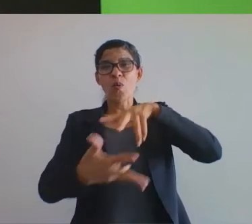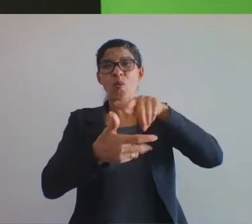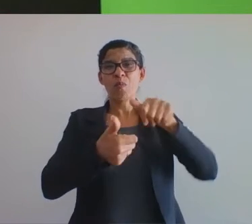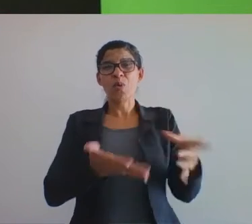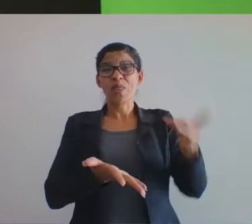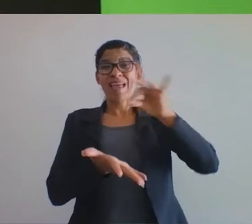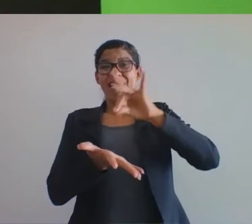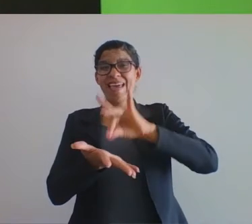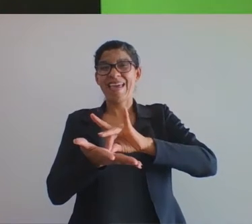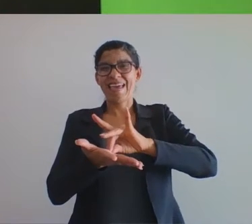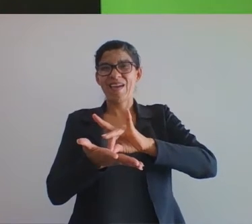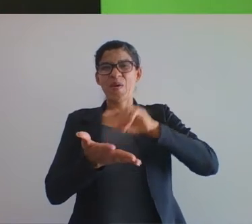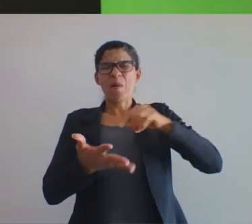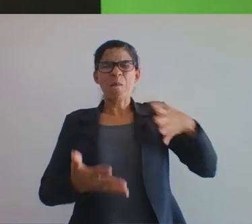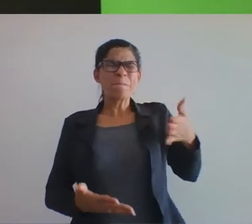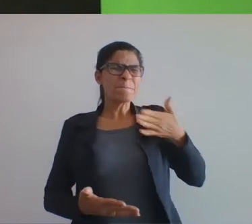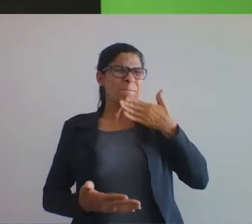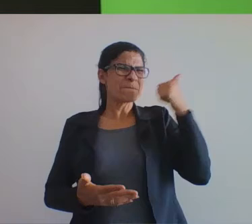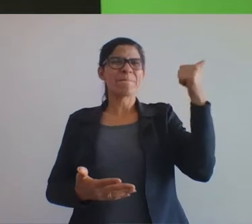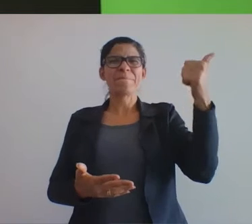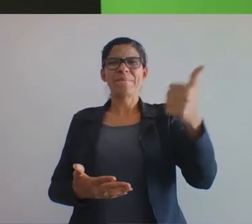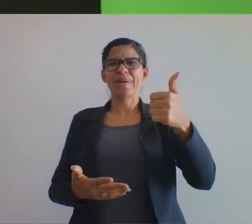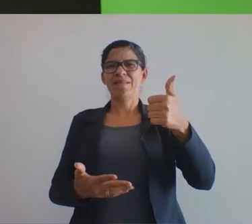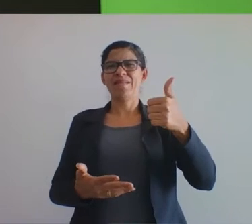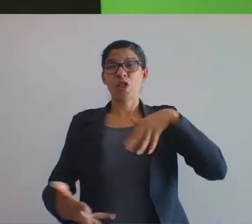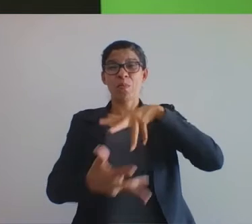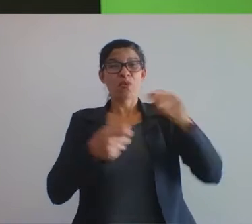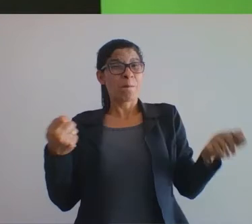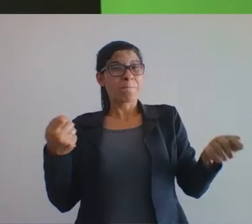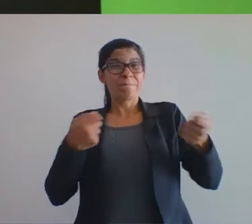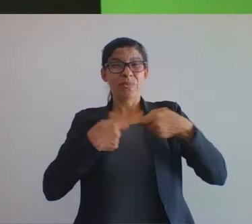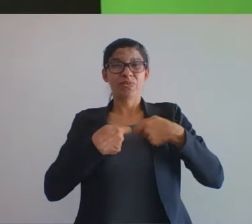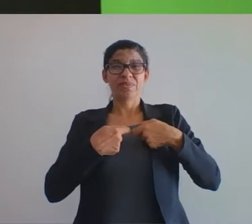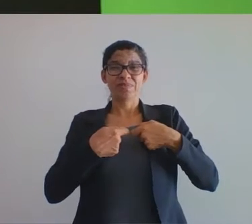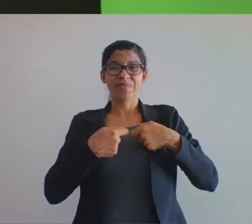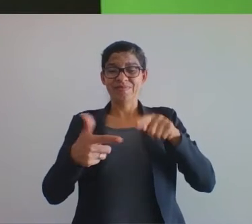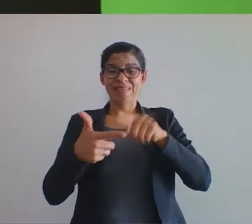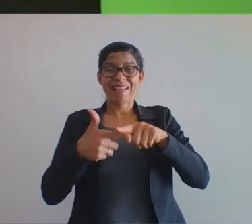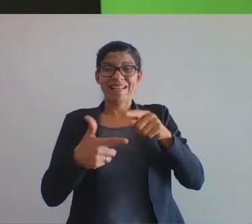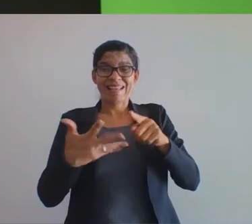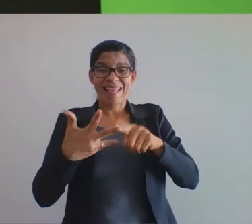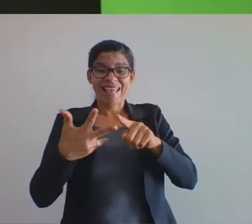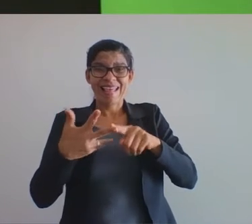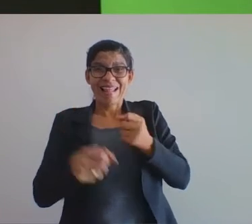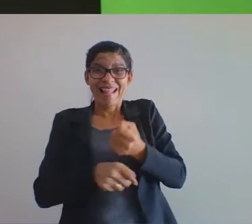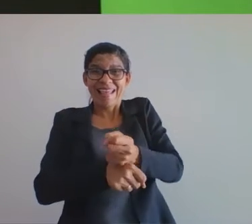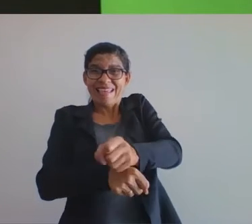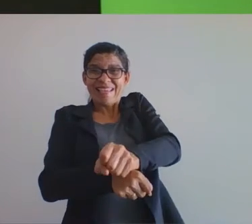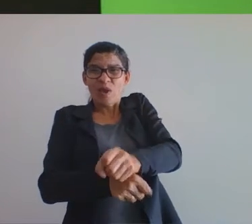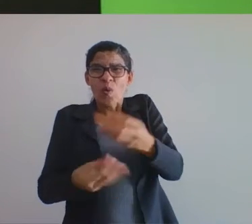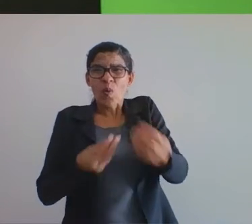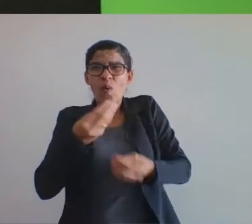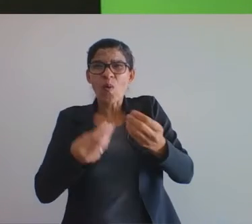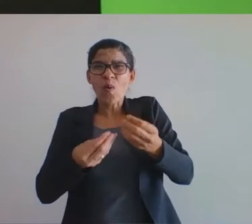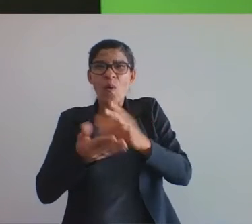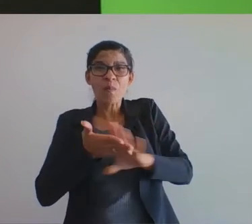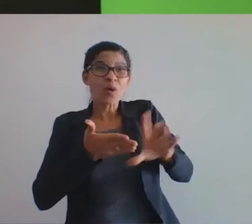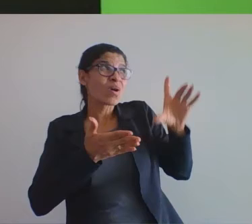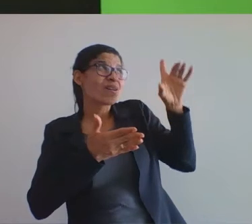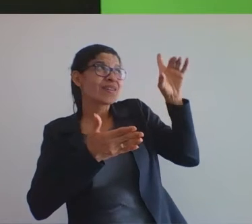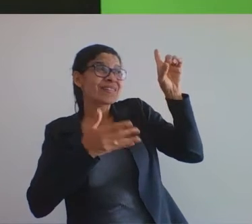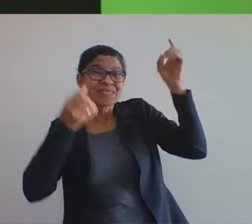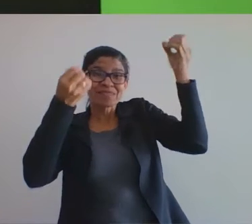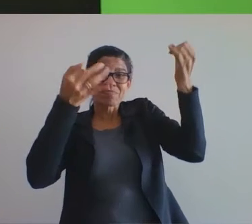de todos os mundos possíveis, em um esforço para justificar os caminhos de Deus para a